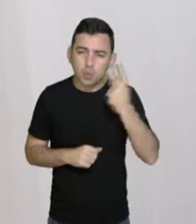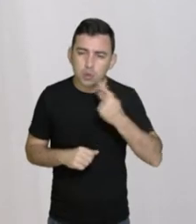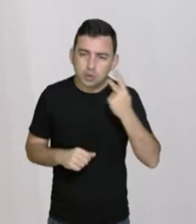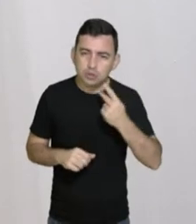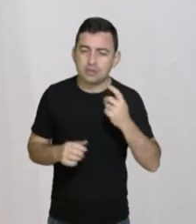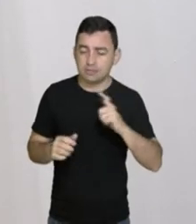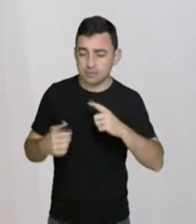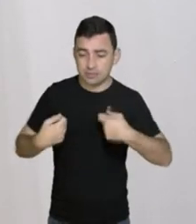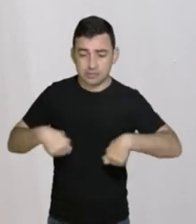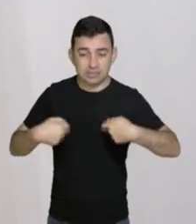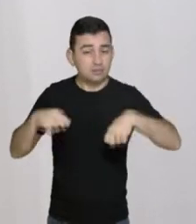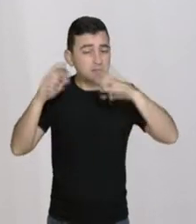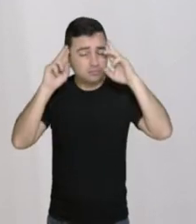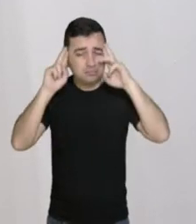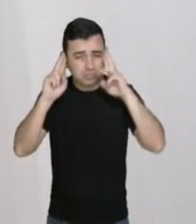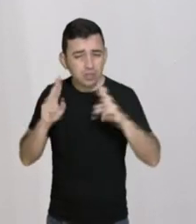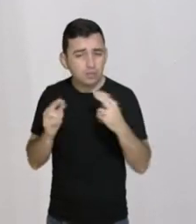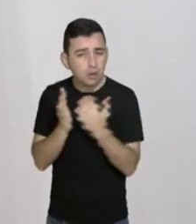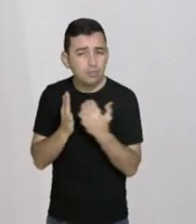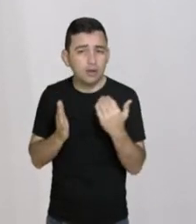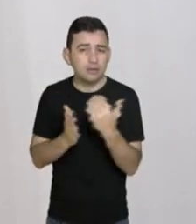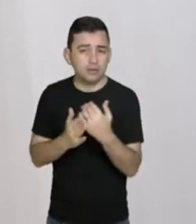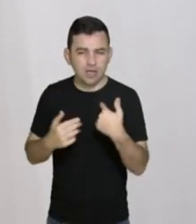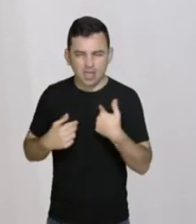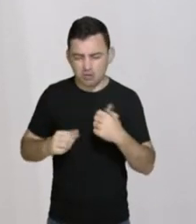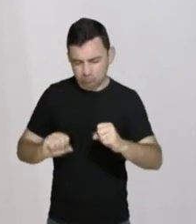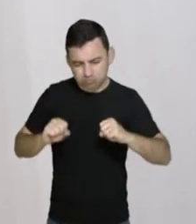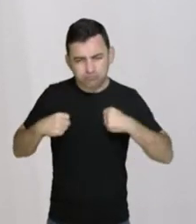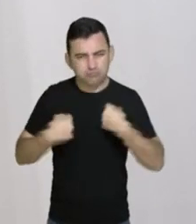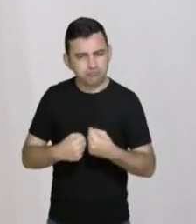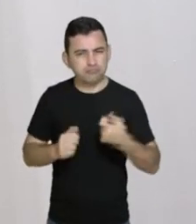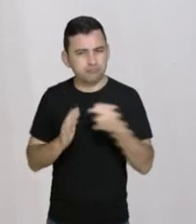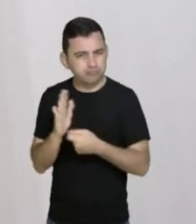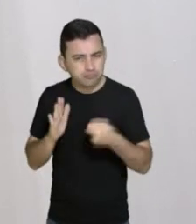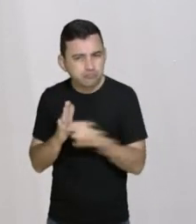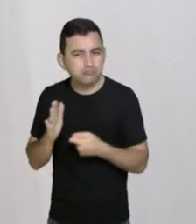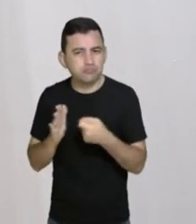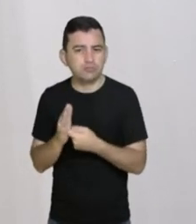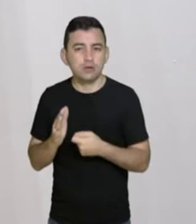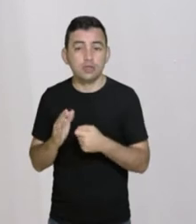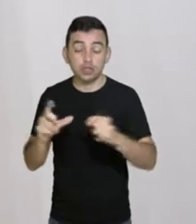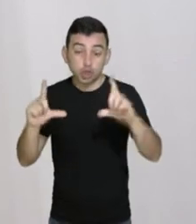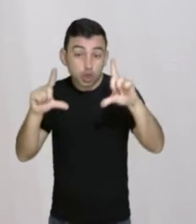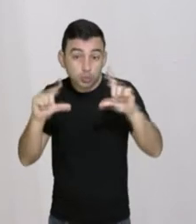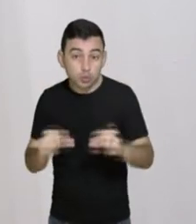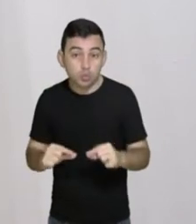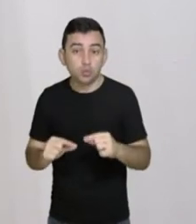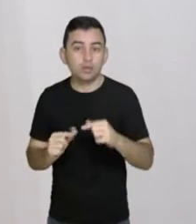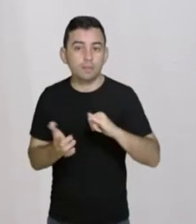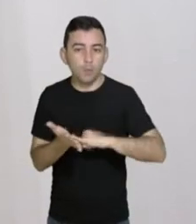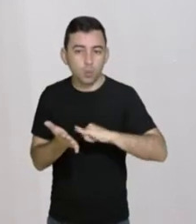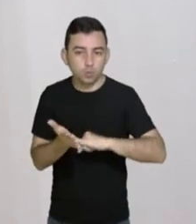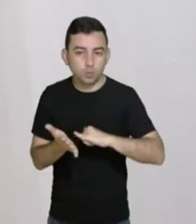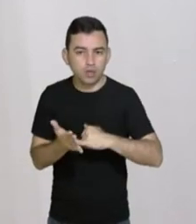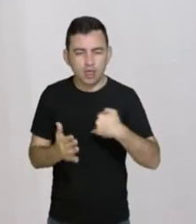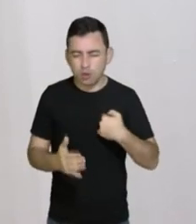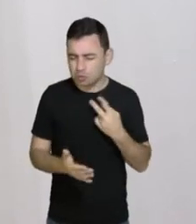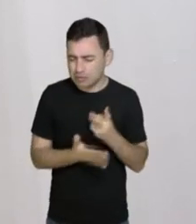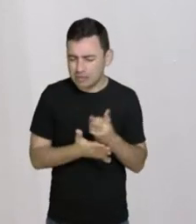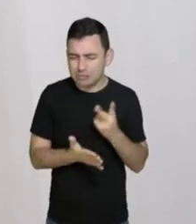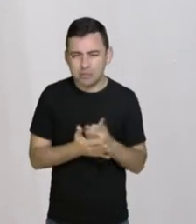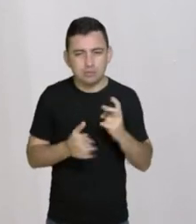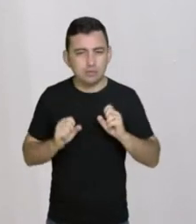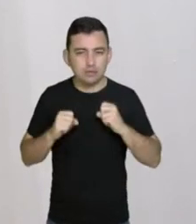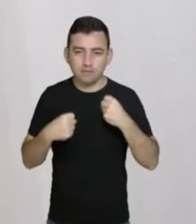respeito acima de tudo. Pretendo lutar incansavelmente por menos impostos e algo que sempre defendi,